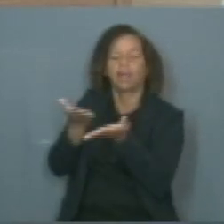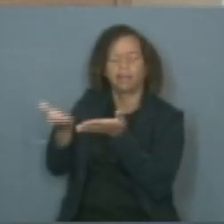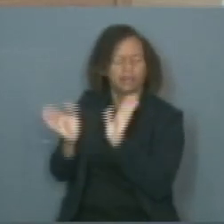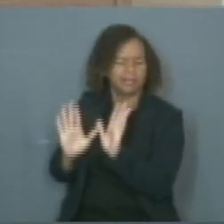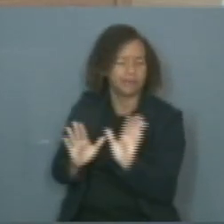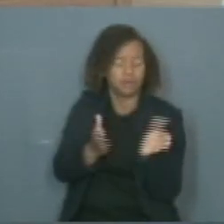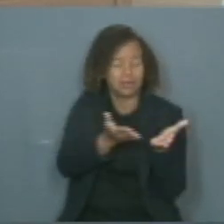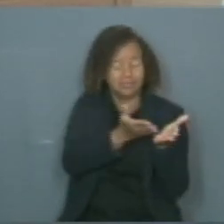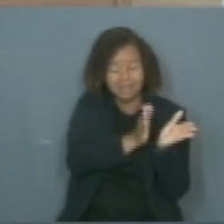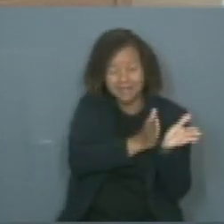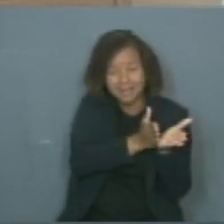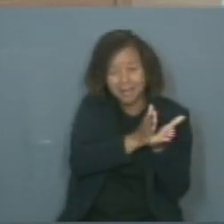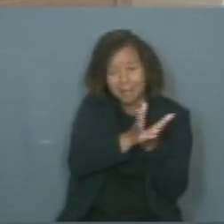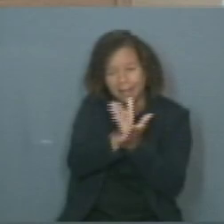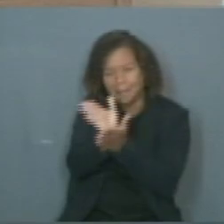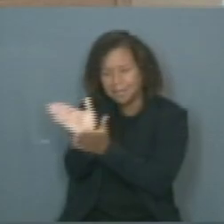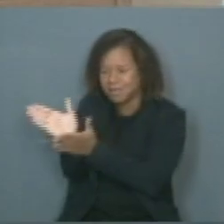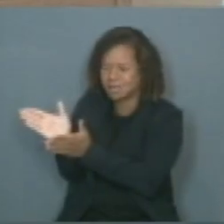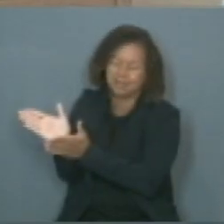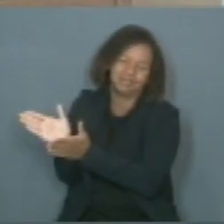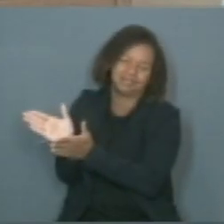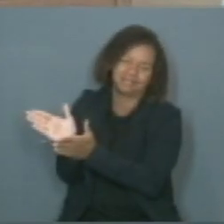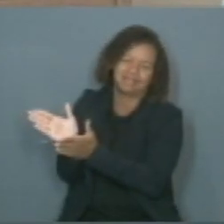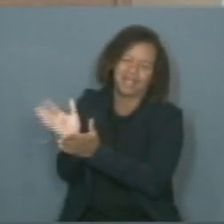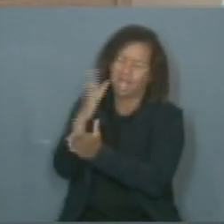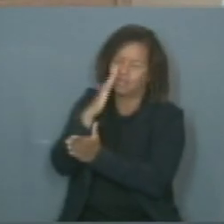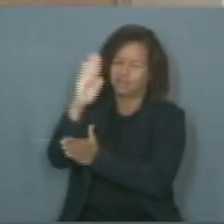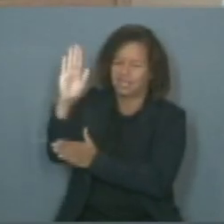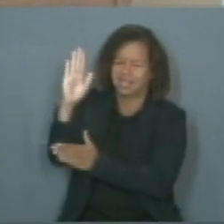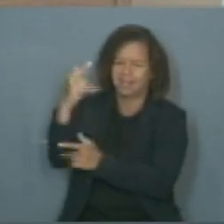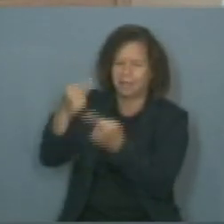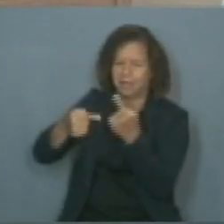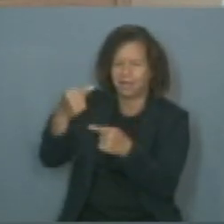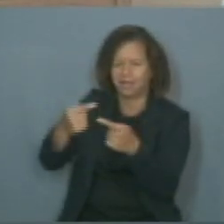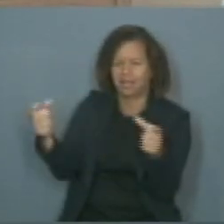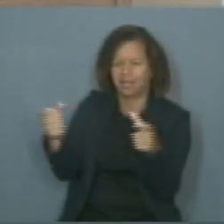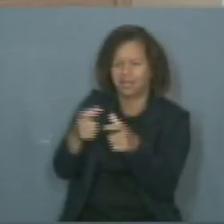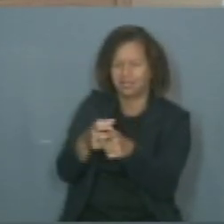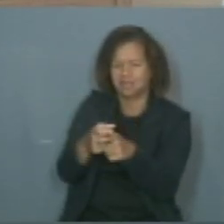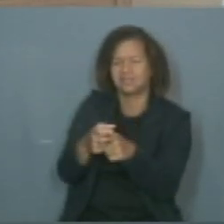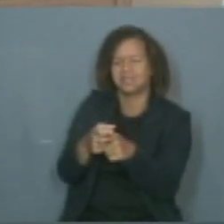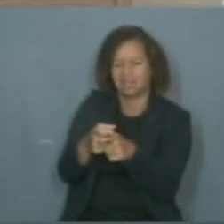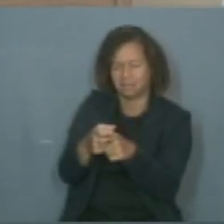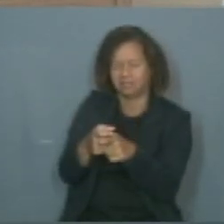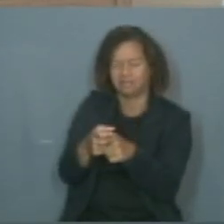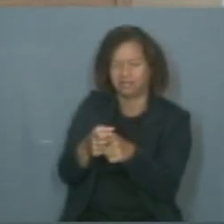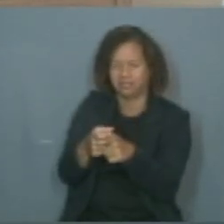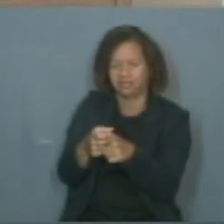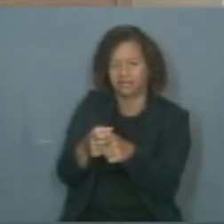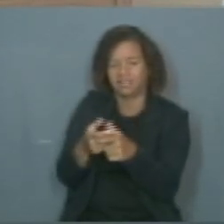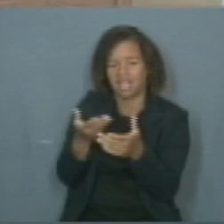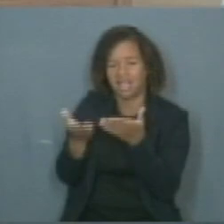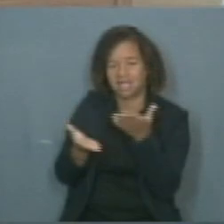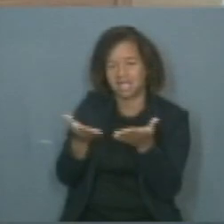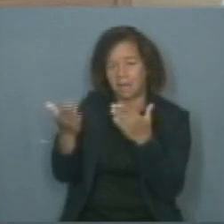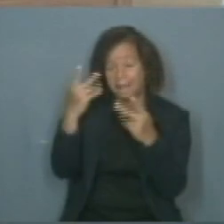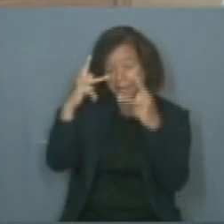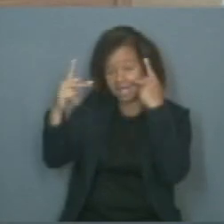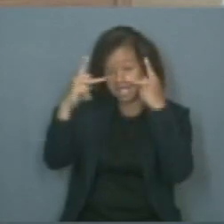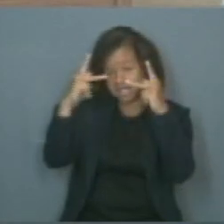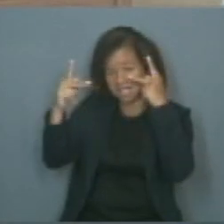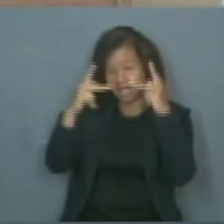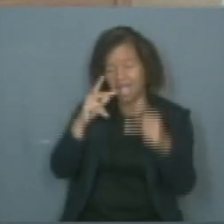comunidade terapêutica, negligenciando o princípio fundamental da política de redução de danos da rede de atenção